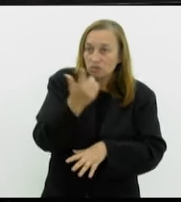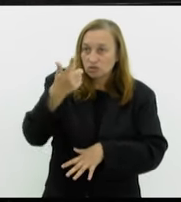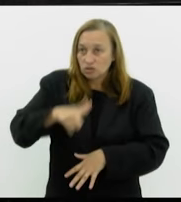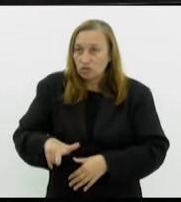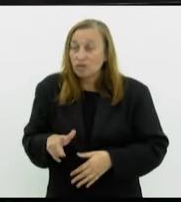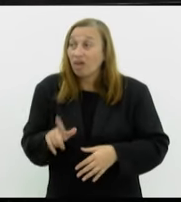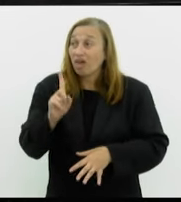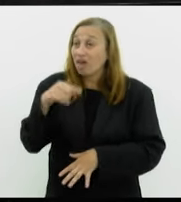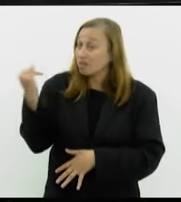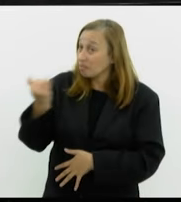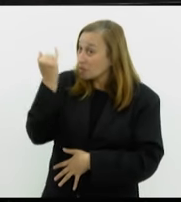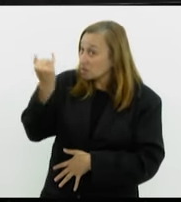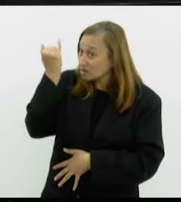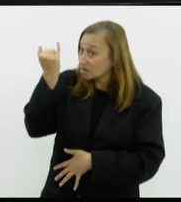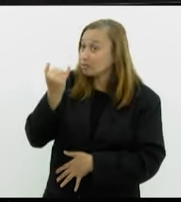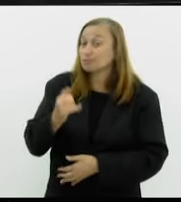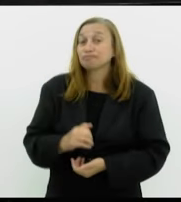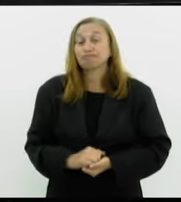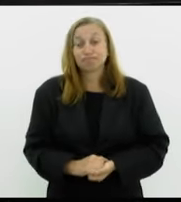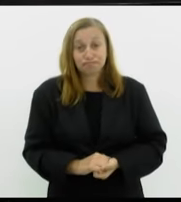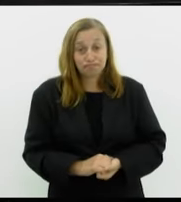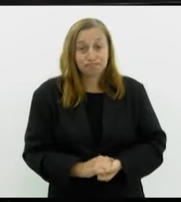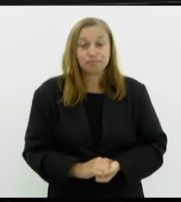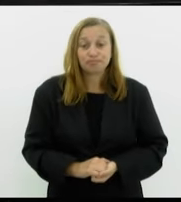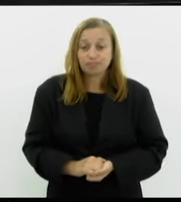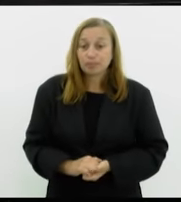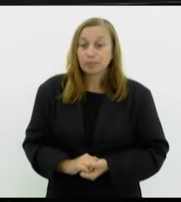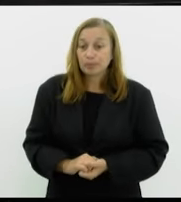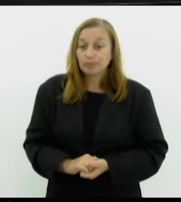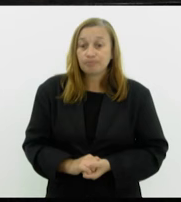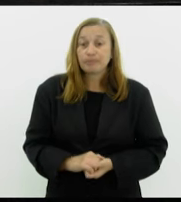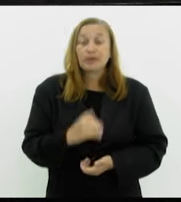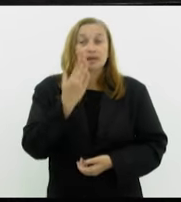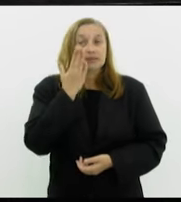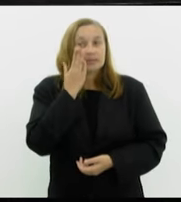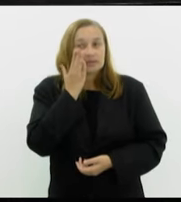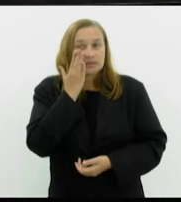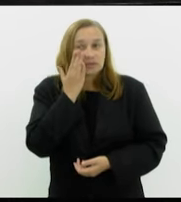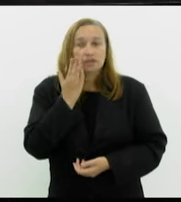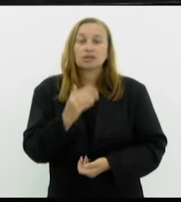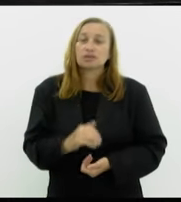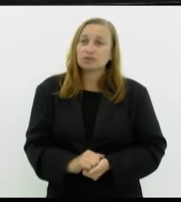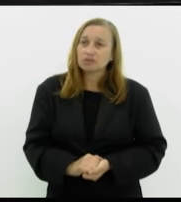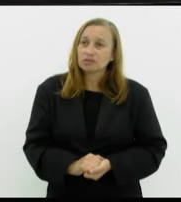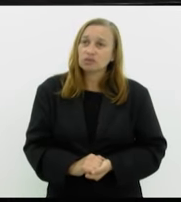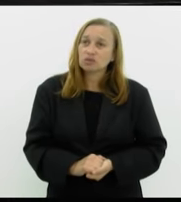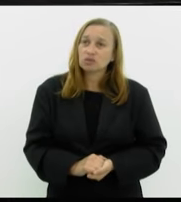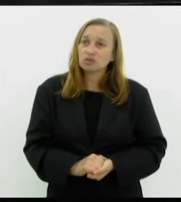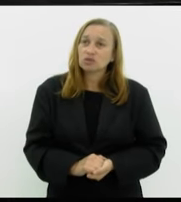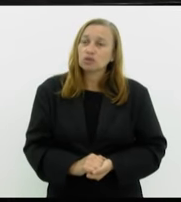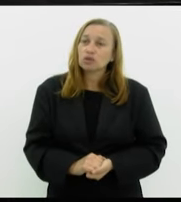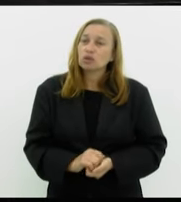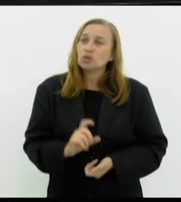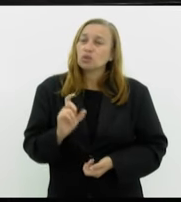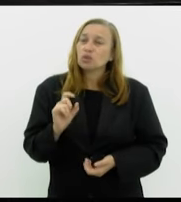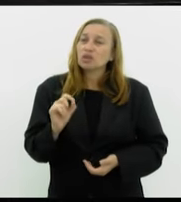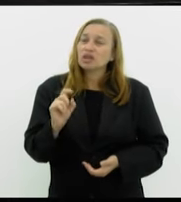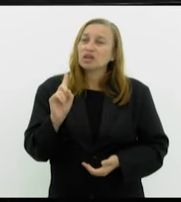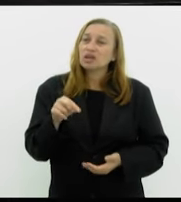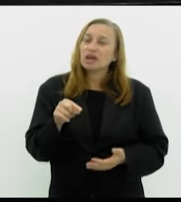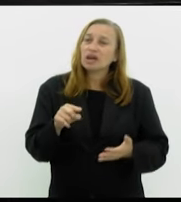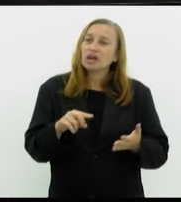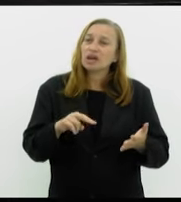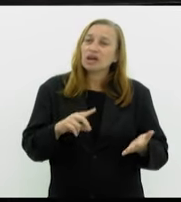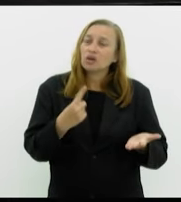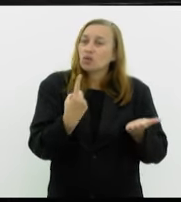É importante que a gente entenda o que, que é um pacto